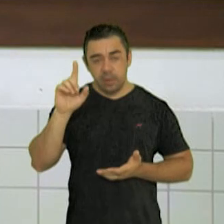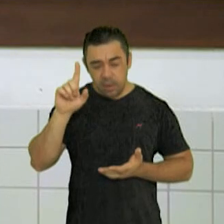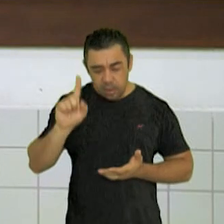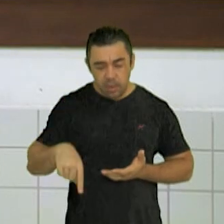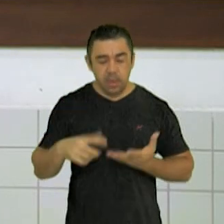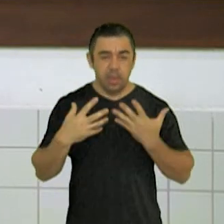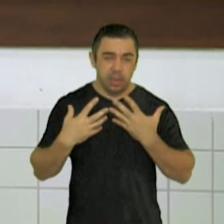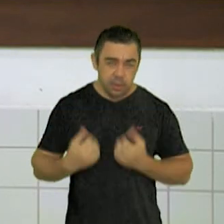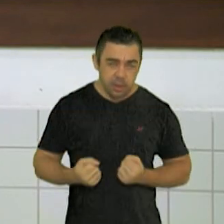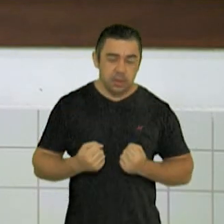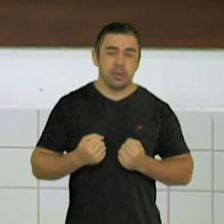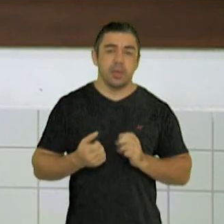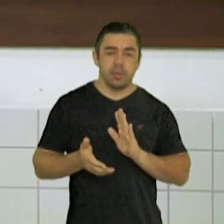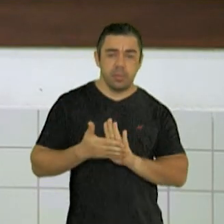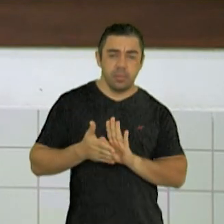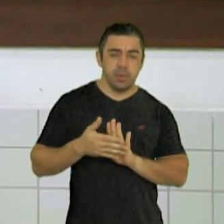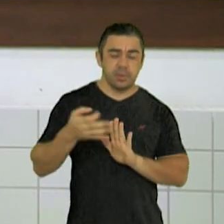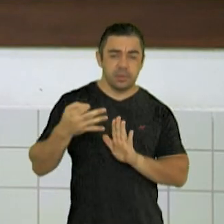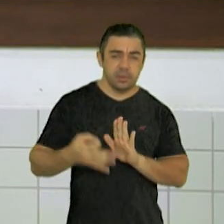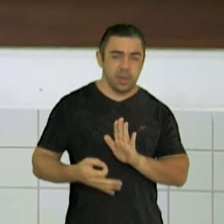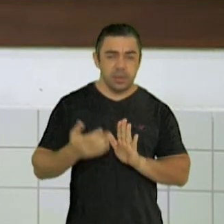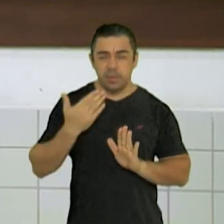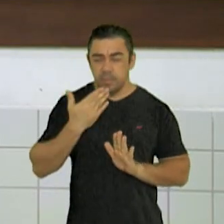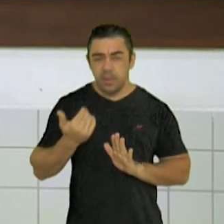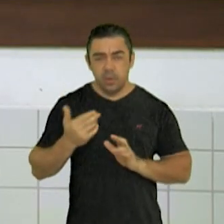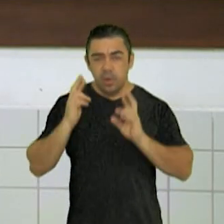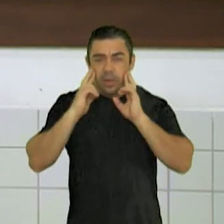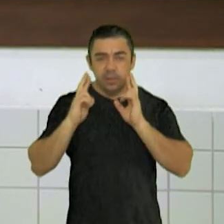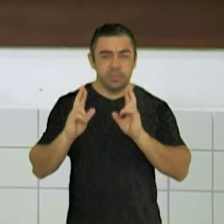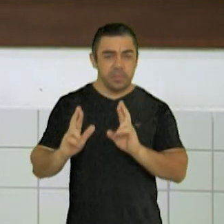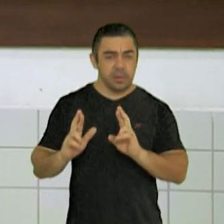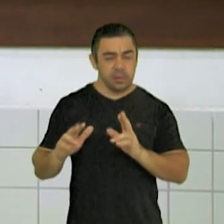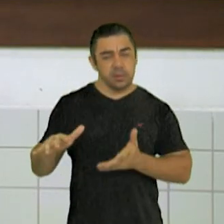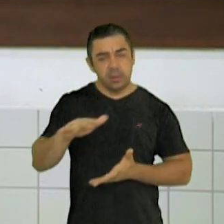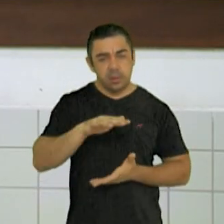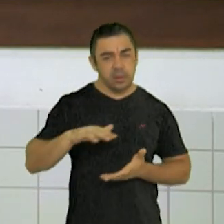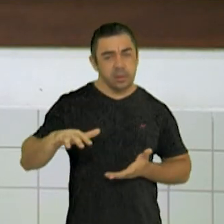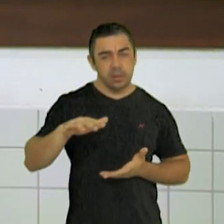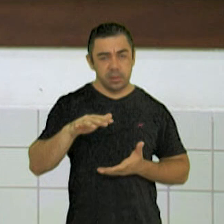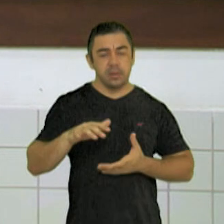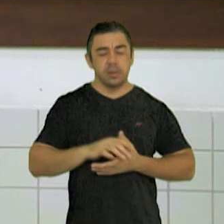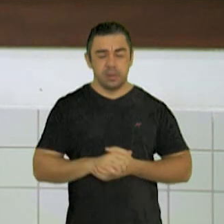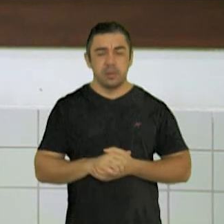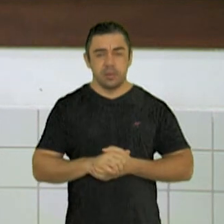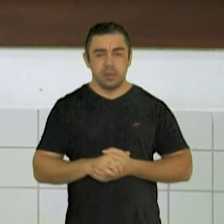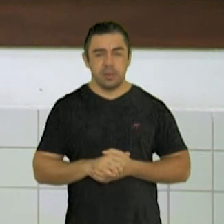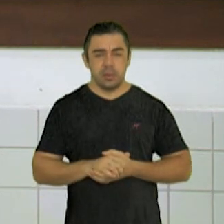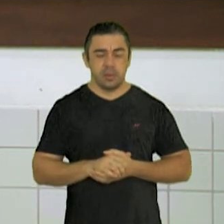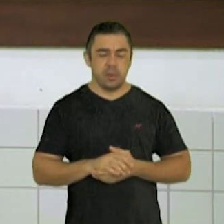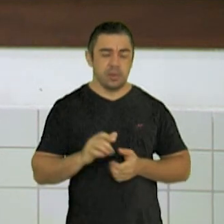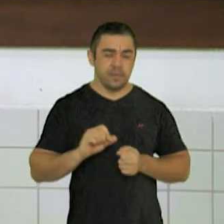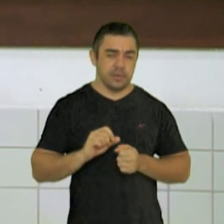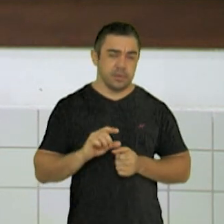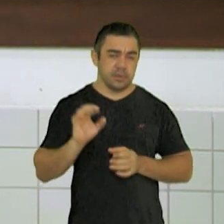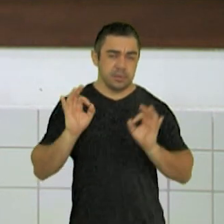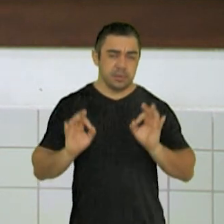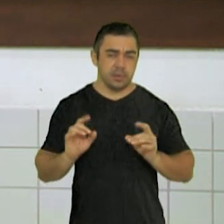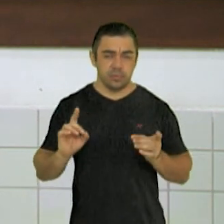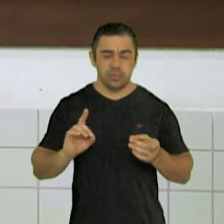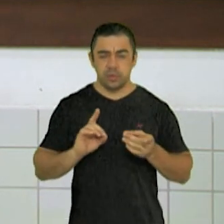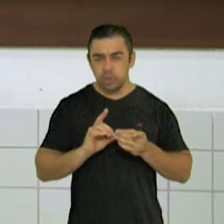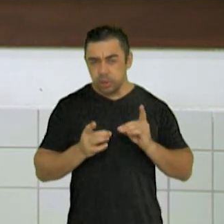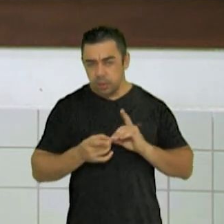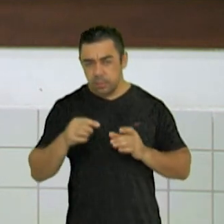aceitar essa nova proposta de um maior respeito, né, entre essa dinâmica que ocorre aí nas